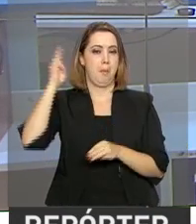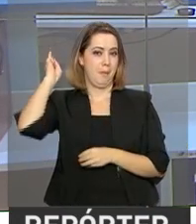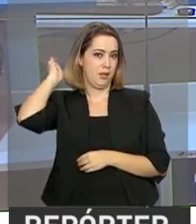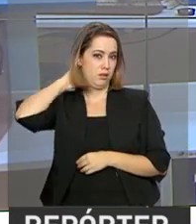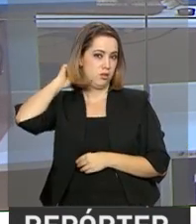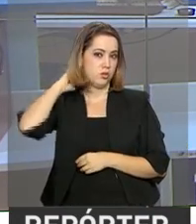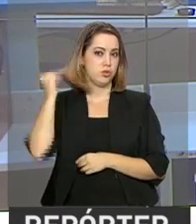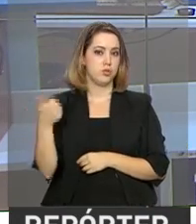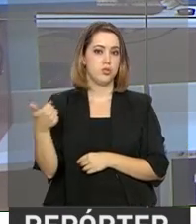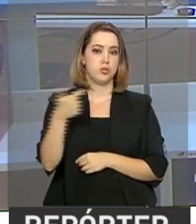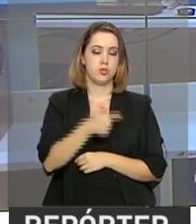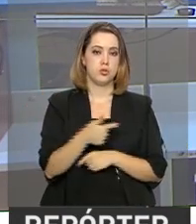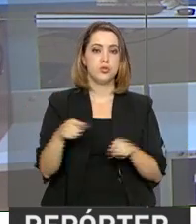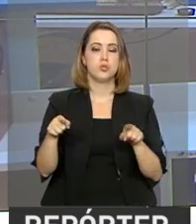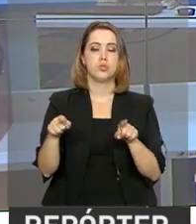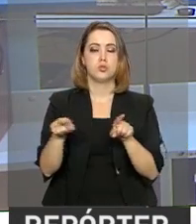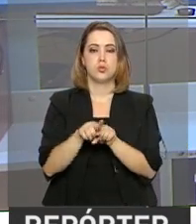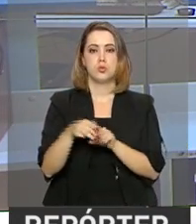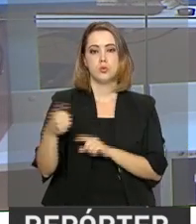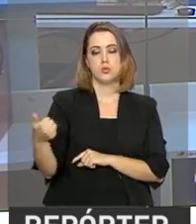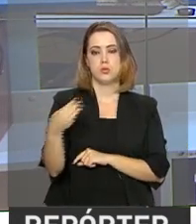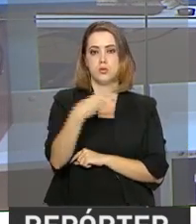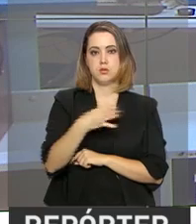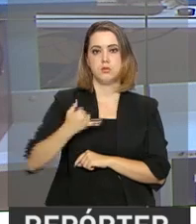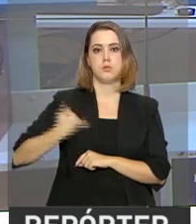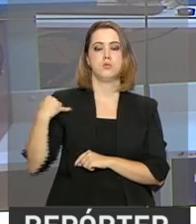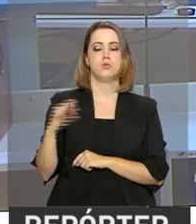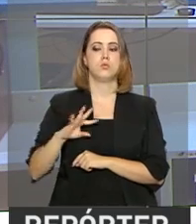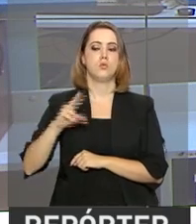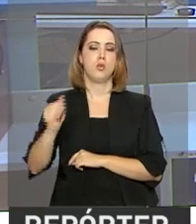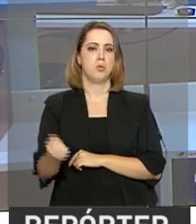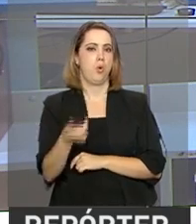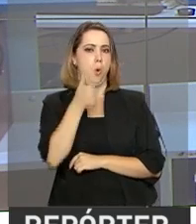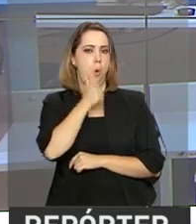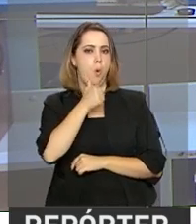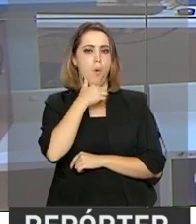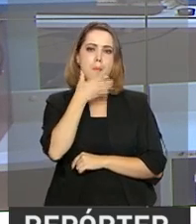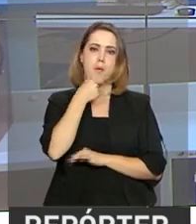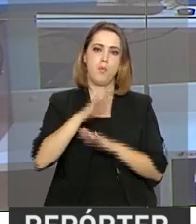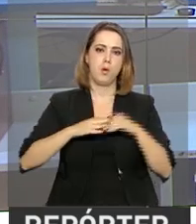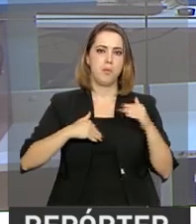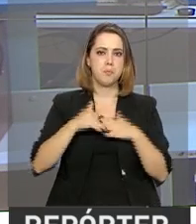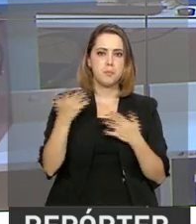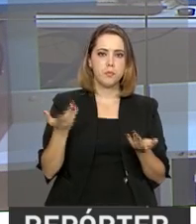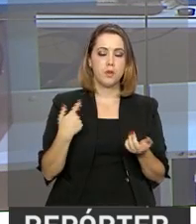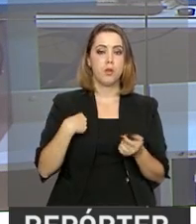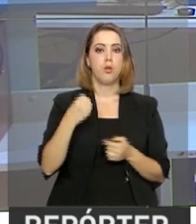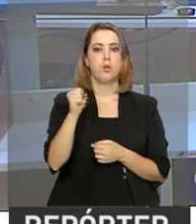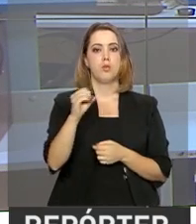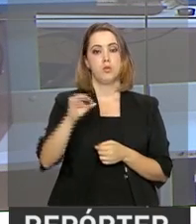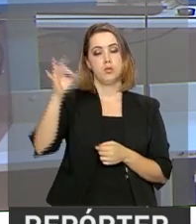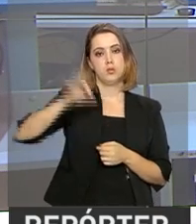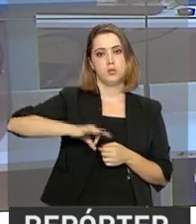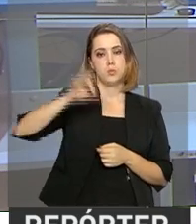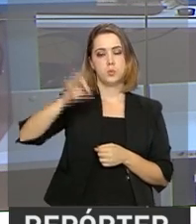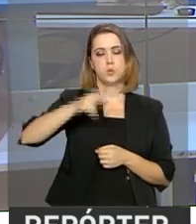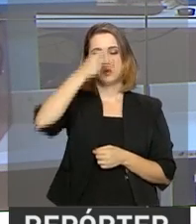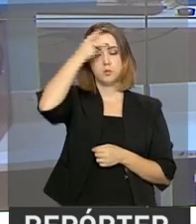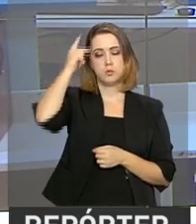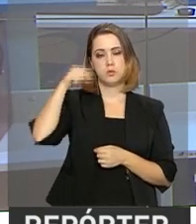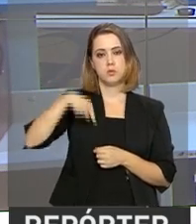adolescentes de 12 e 13 anos de ambos os sexos Nesse caso a meta é vacinar 80% dos 7.200